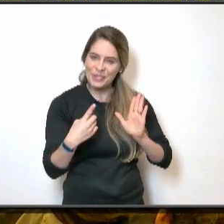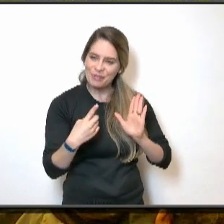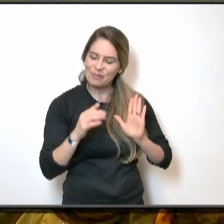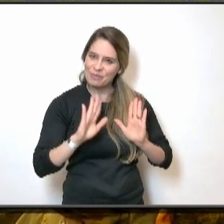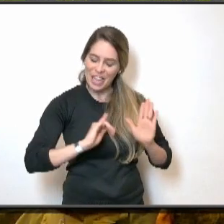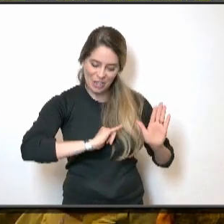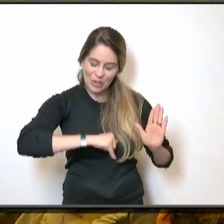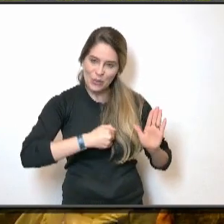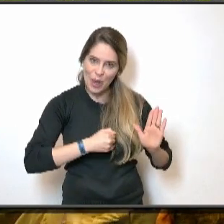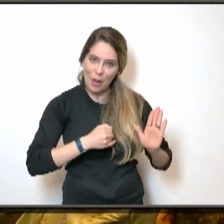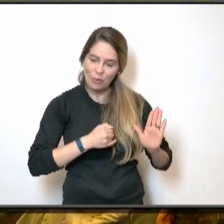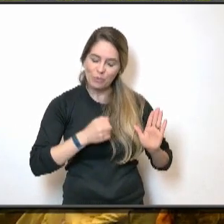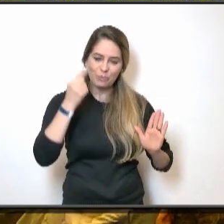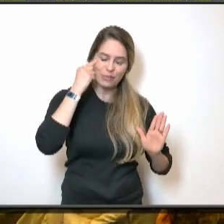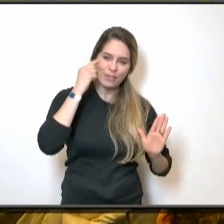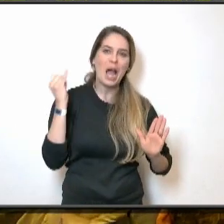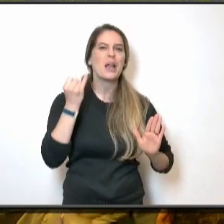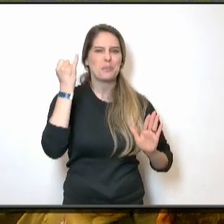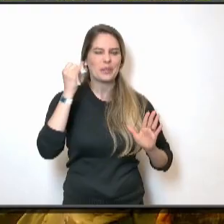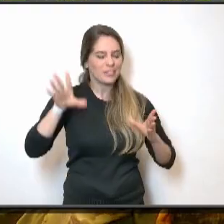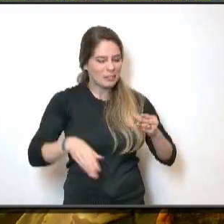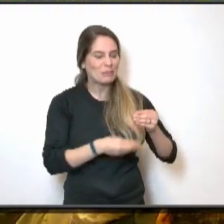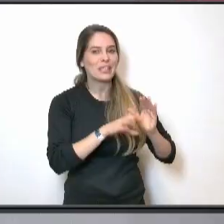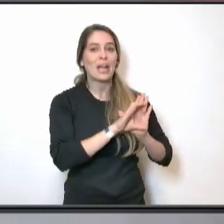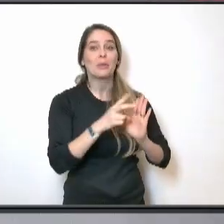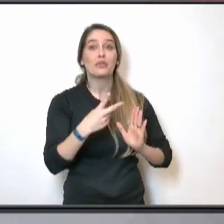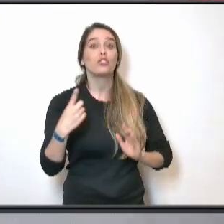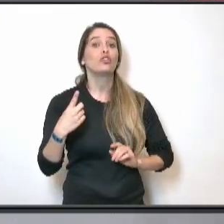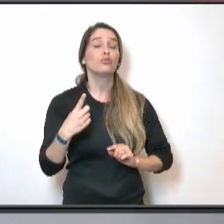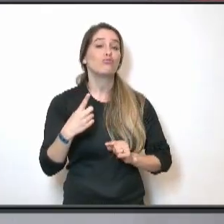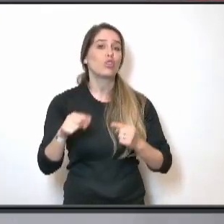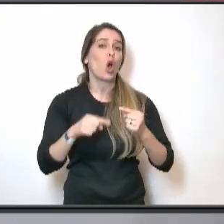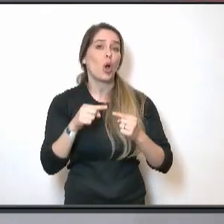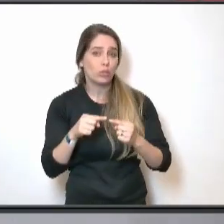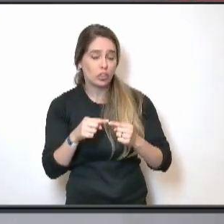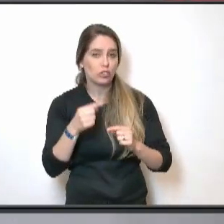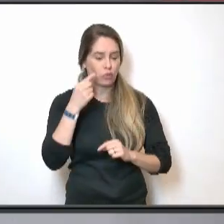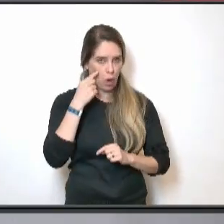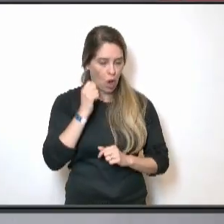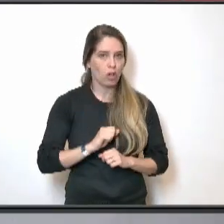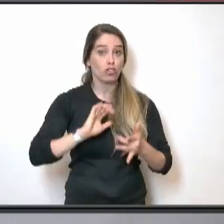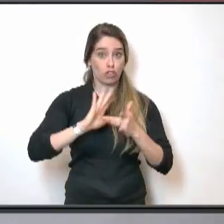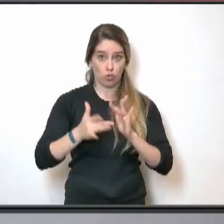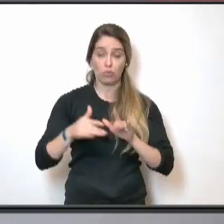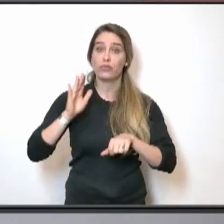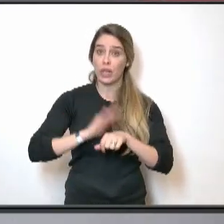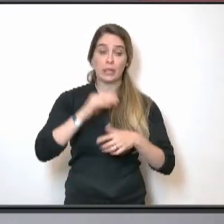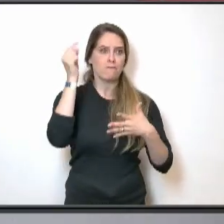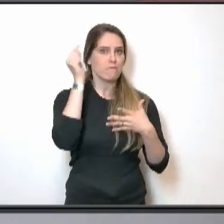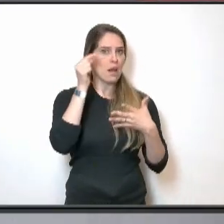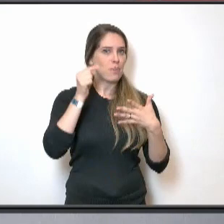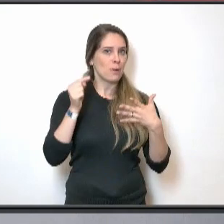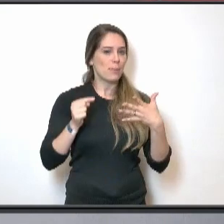importante inserir o capítulo 21, para dizer, depois daquilo tudo,